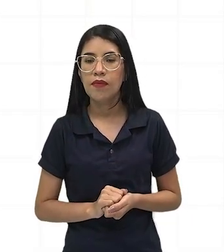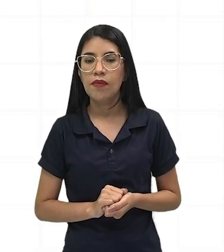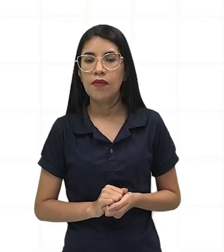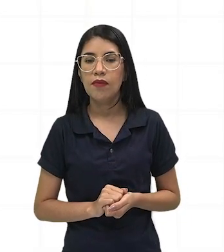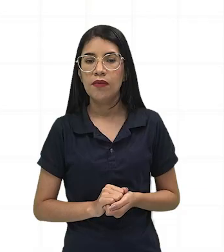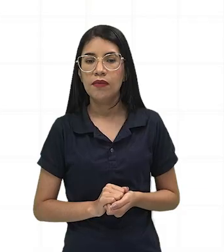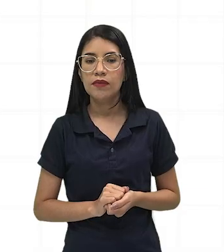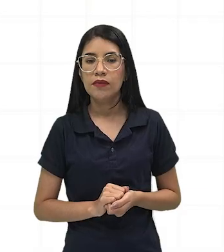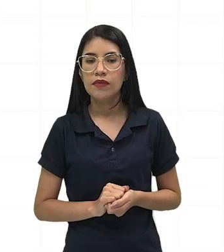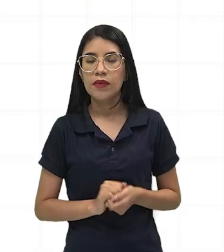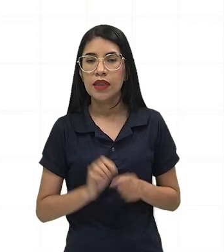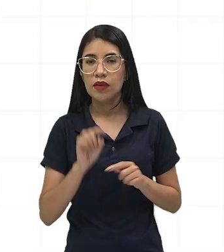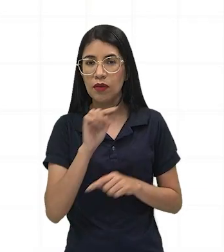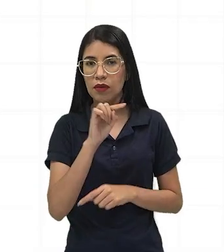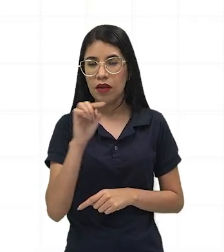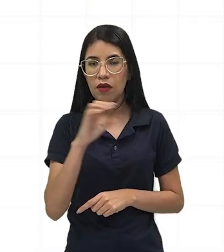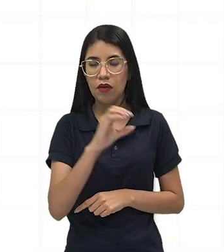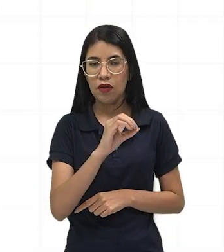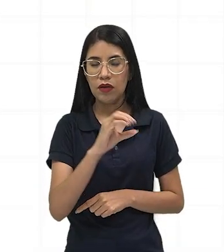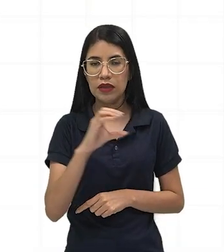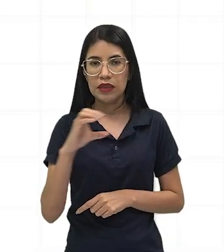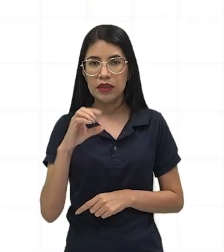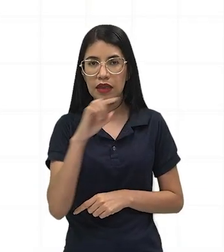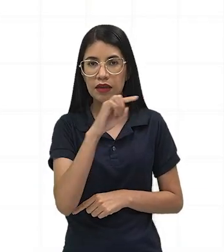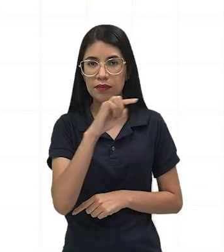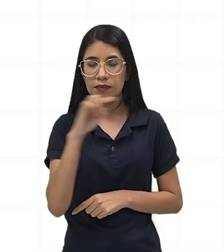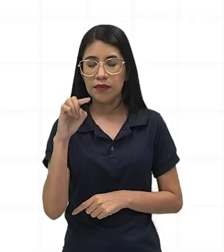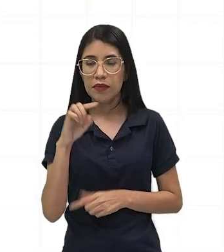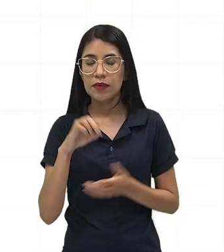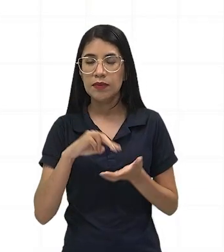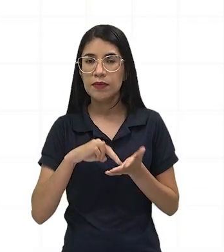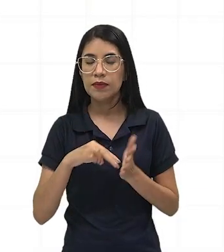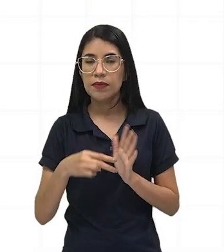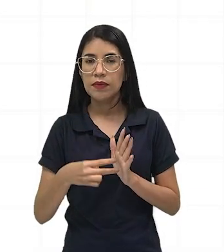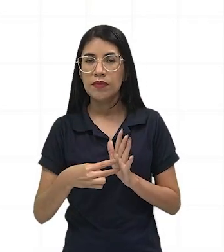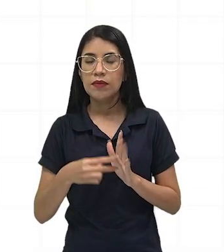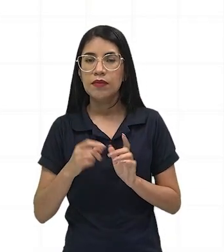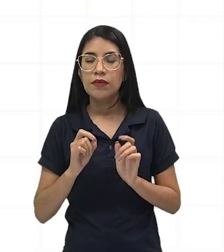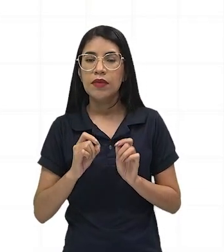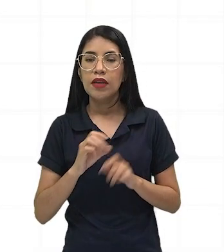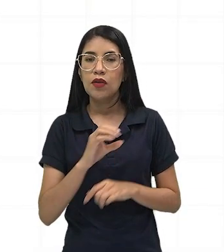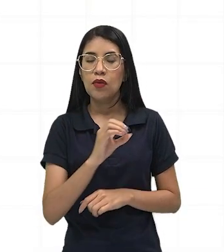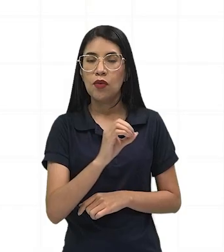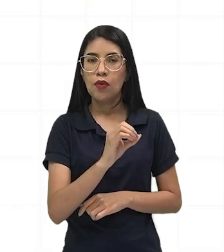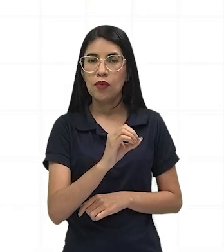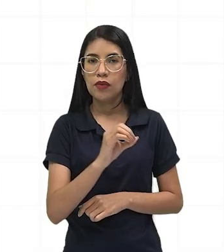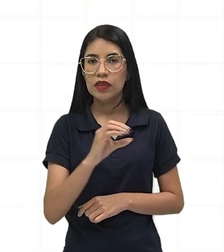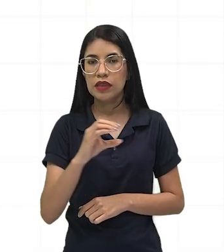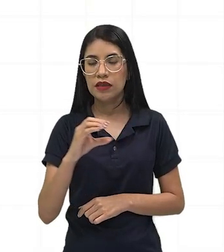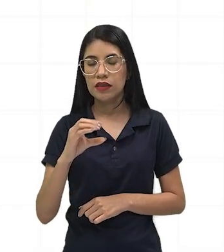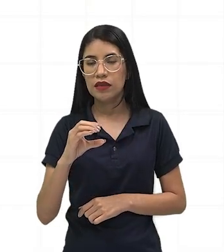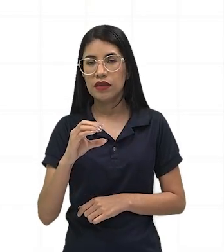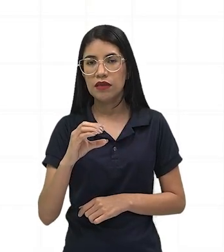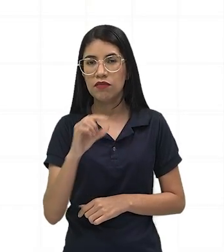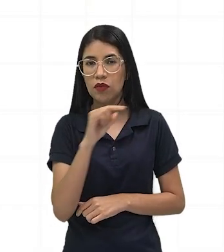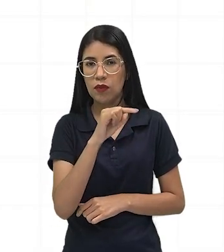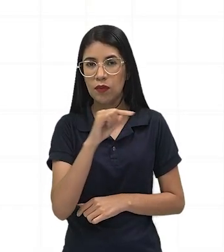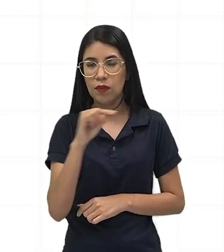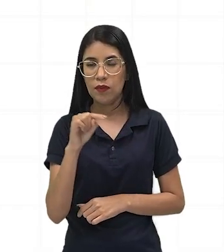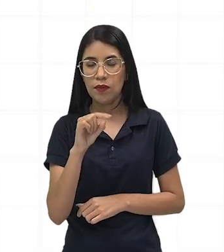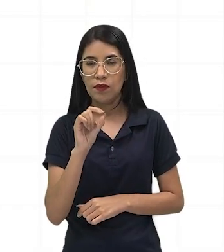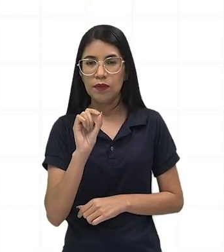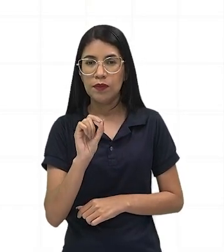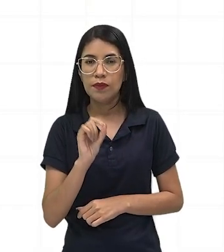uma setinha em cima, significa que o meu segmento OC, né? Aqui é